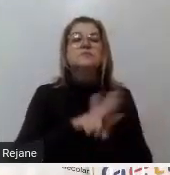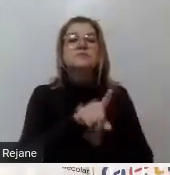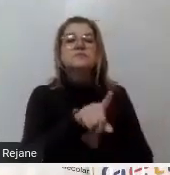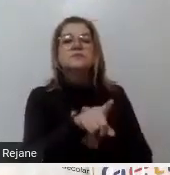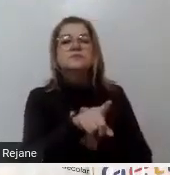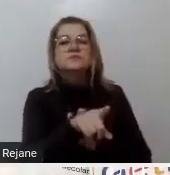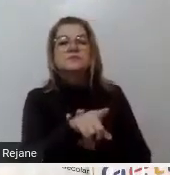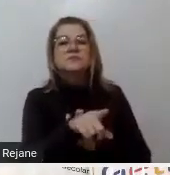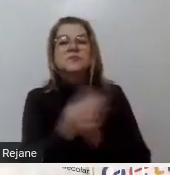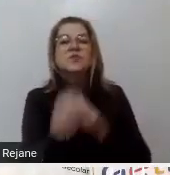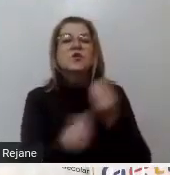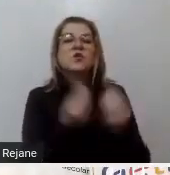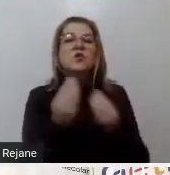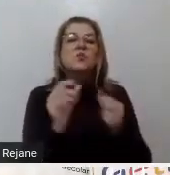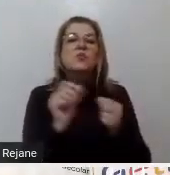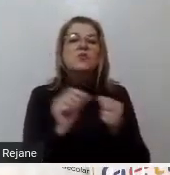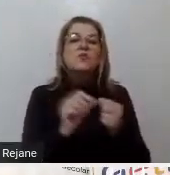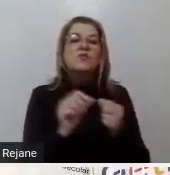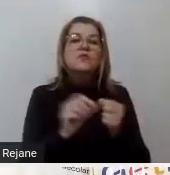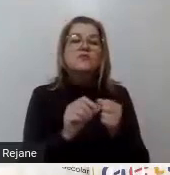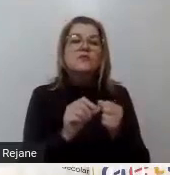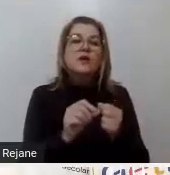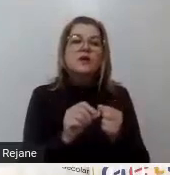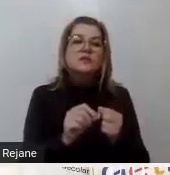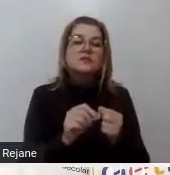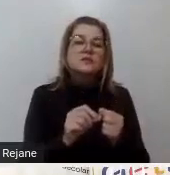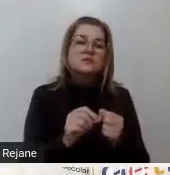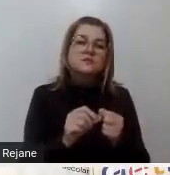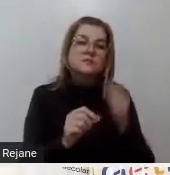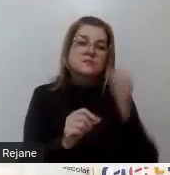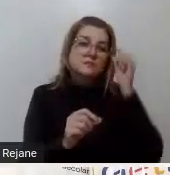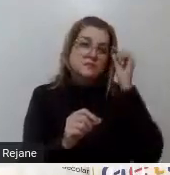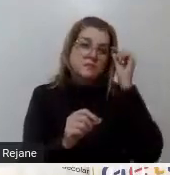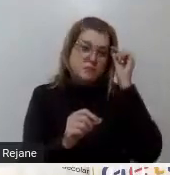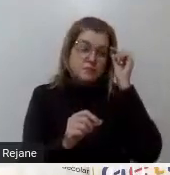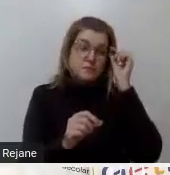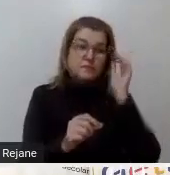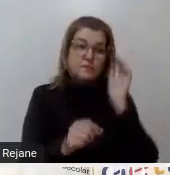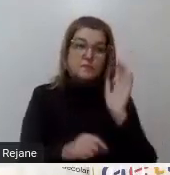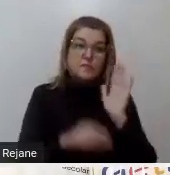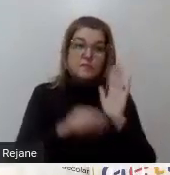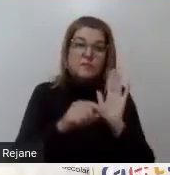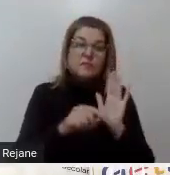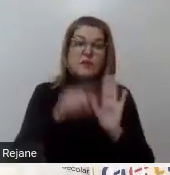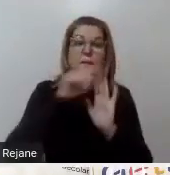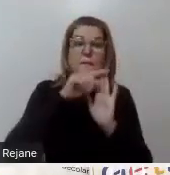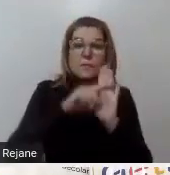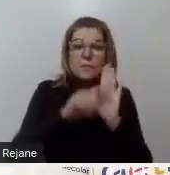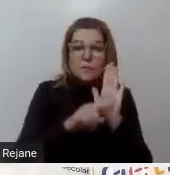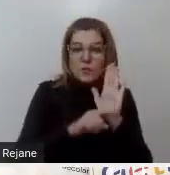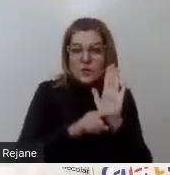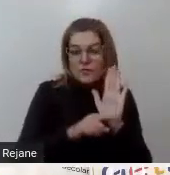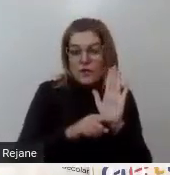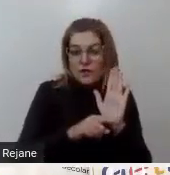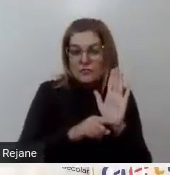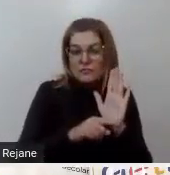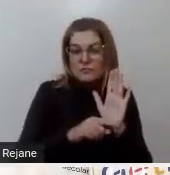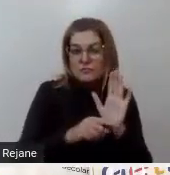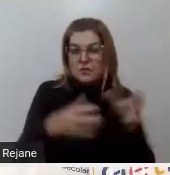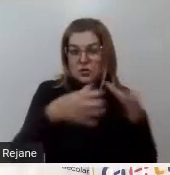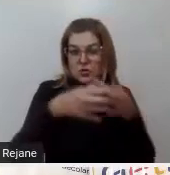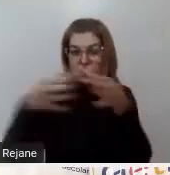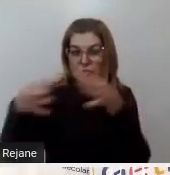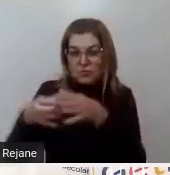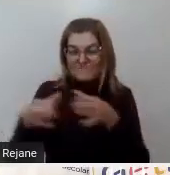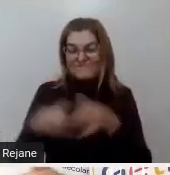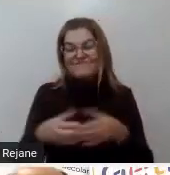perguntando. Ó, como é que faz para programar? A Lucilene perguntou. Como faz para programar a publicação para mais de uma turma? Essa é uma limitação do